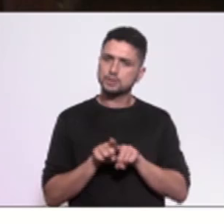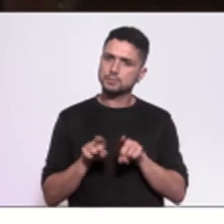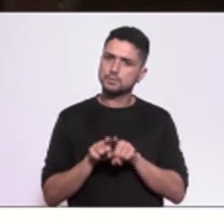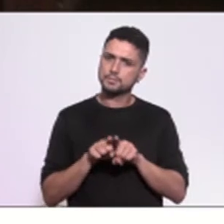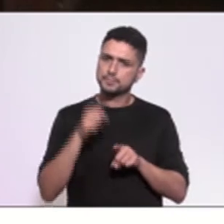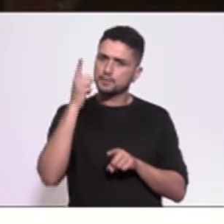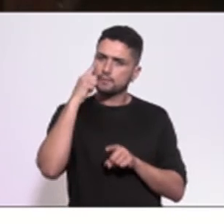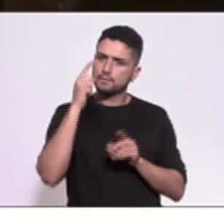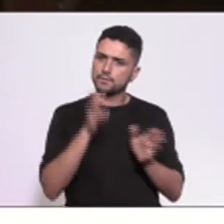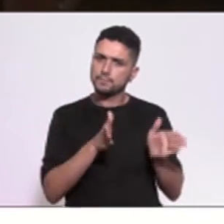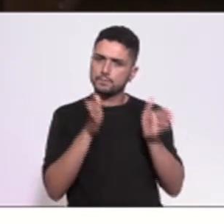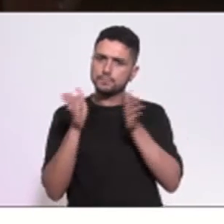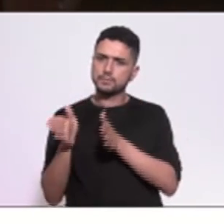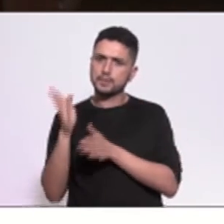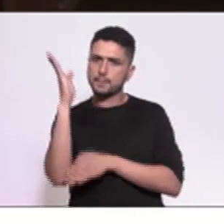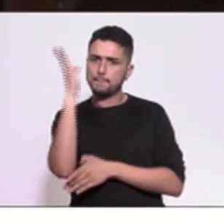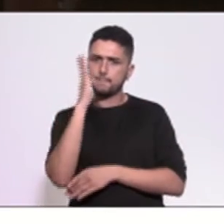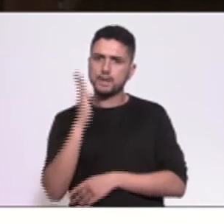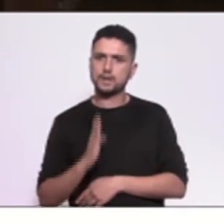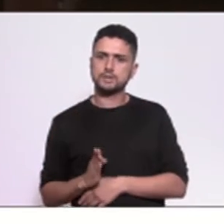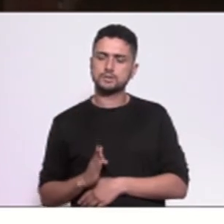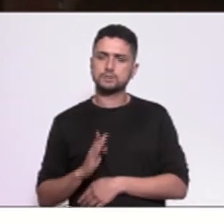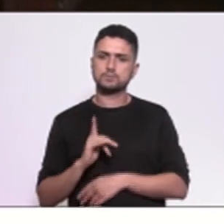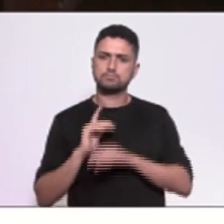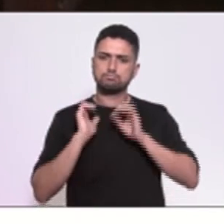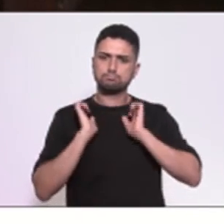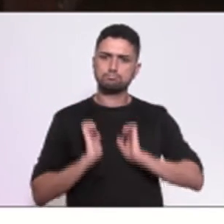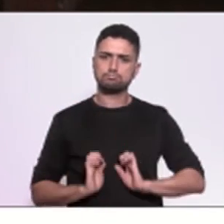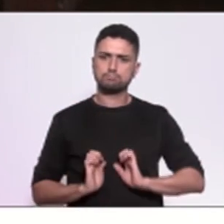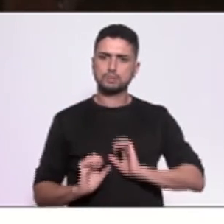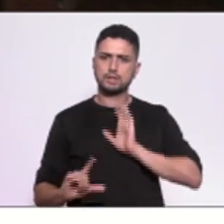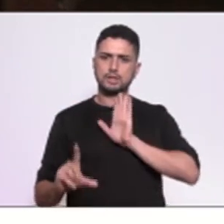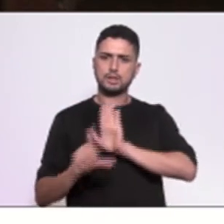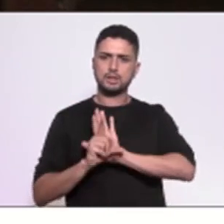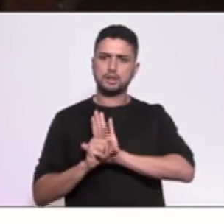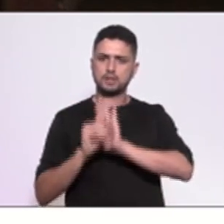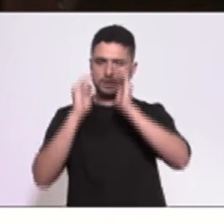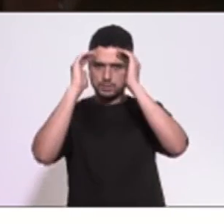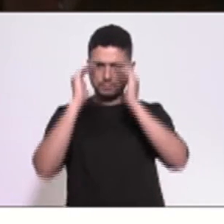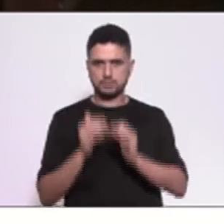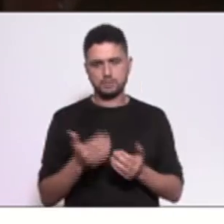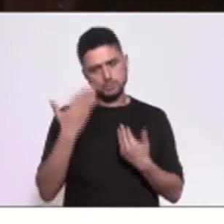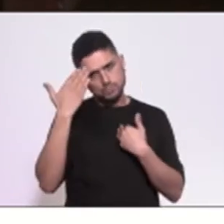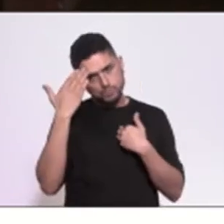Brasil sob a égide da lei. Muito obrigado.